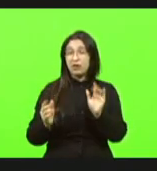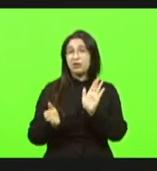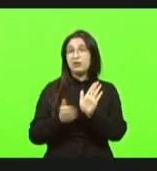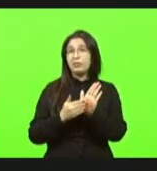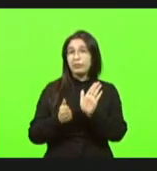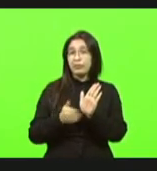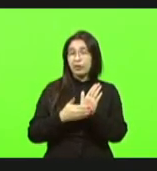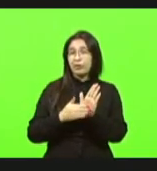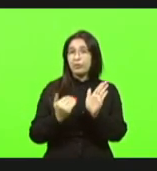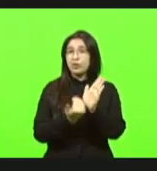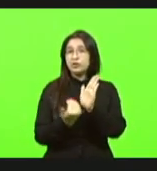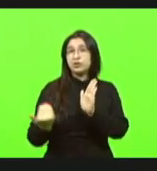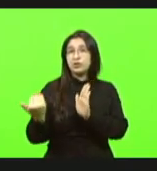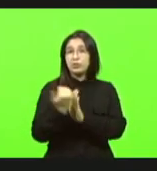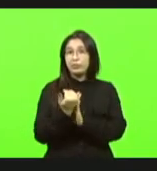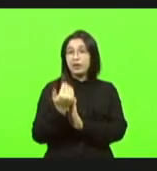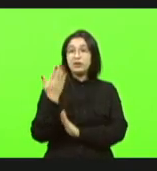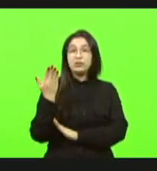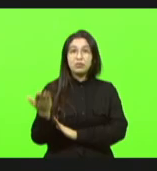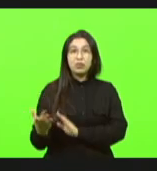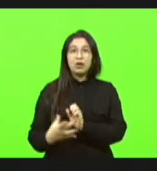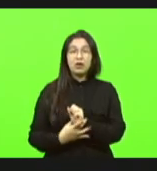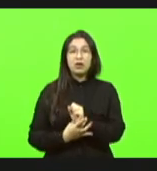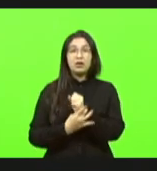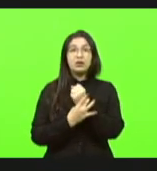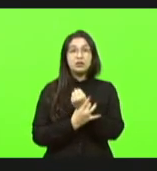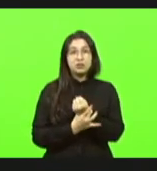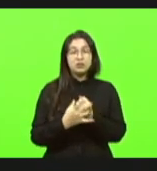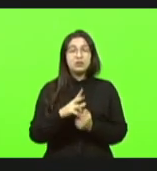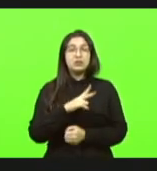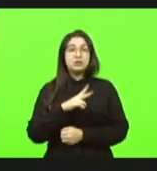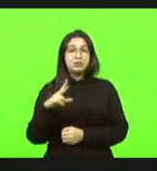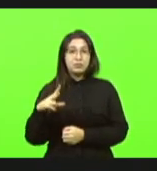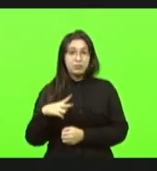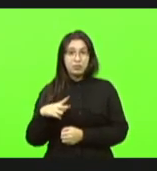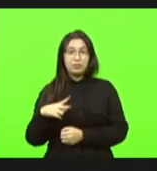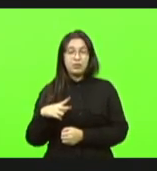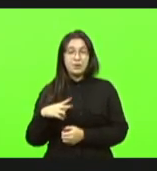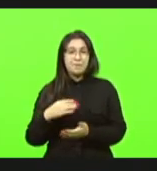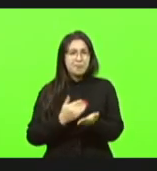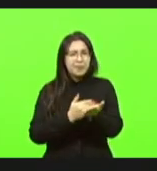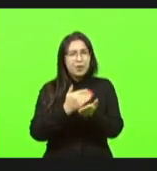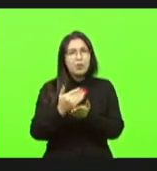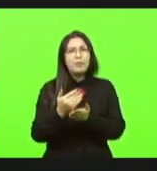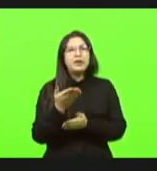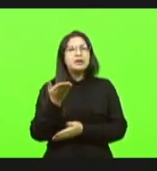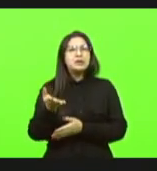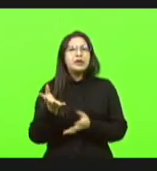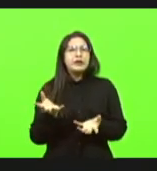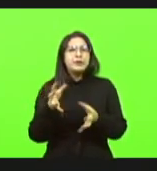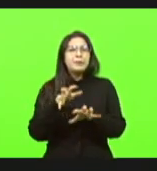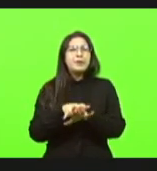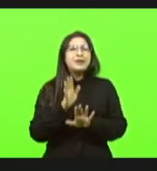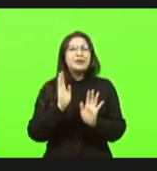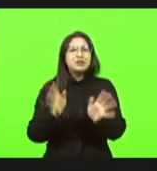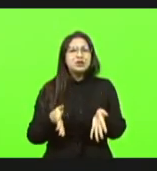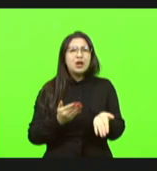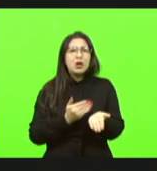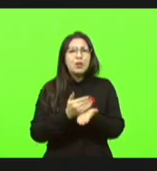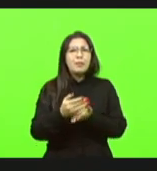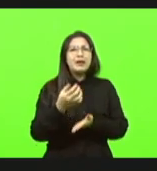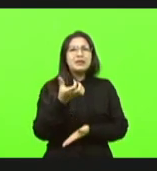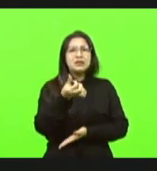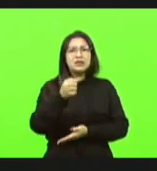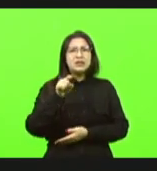aumento para as forças de segurança pública e já no período Inicial assim que ele entra na ele corpora já com 6 mil e alguma coisa